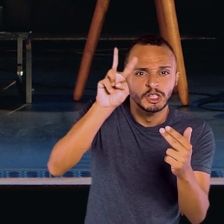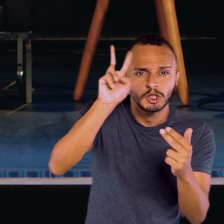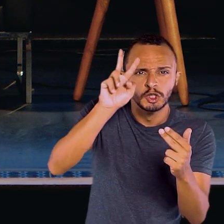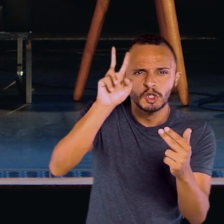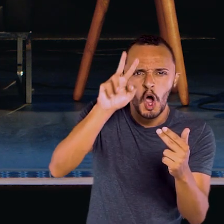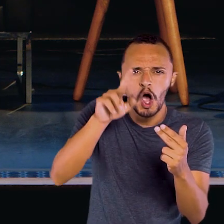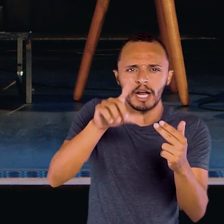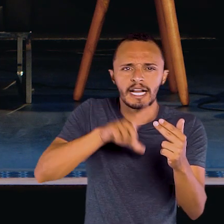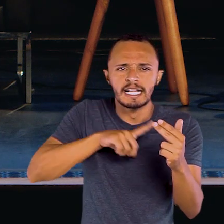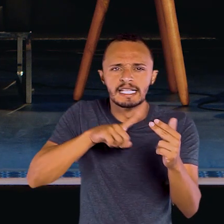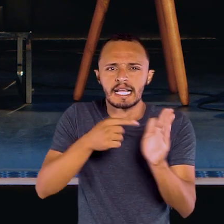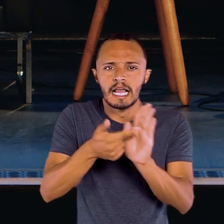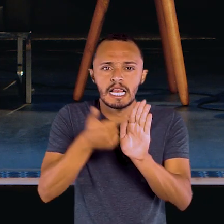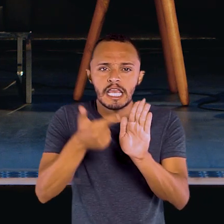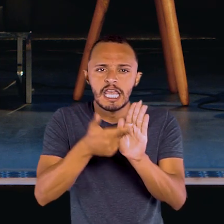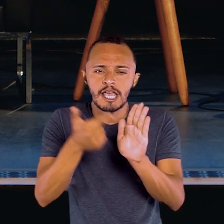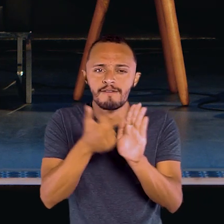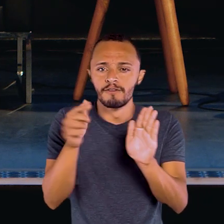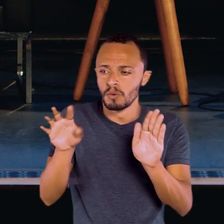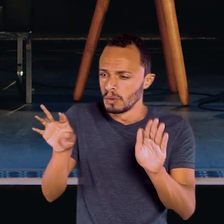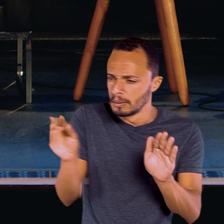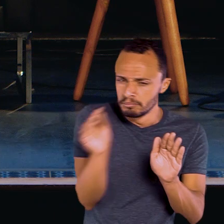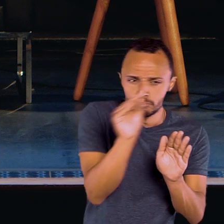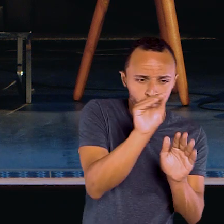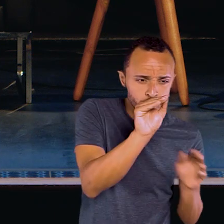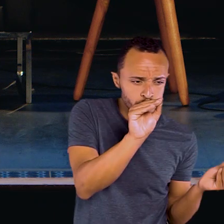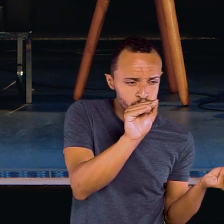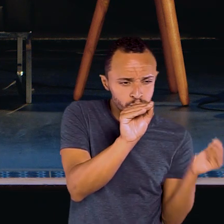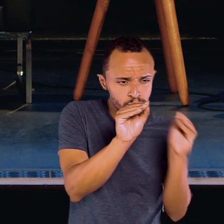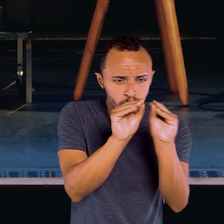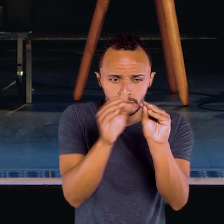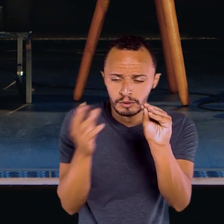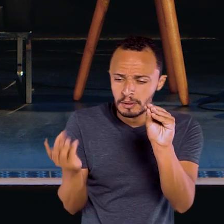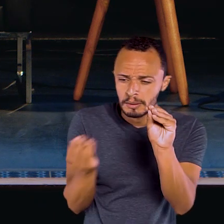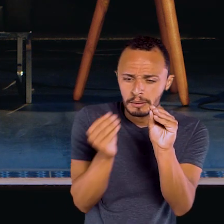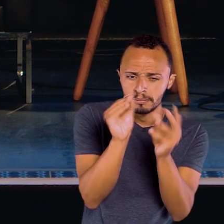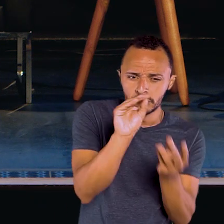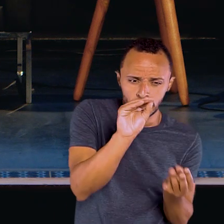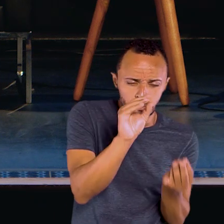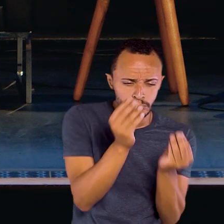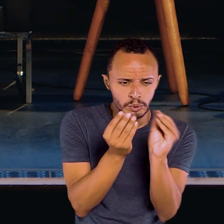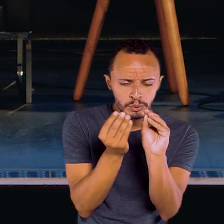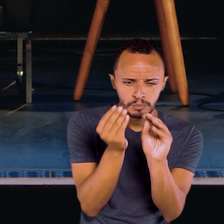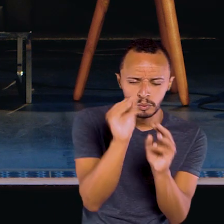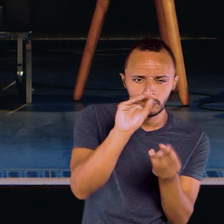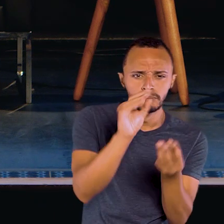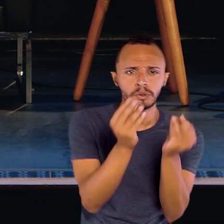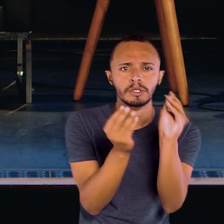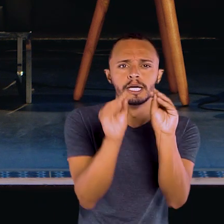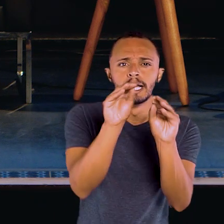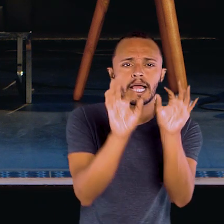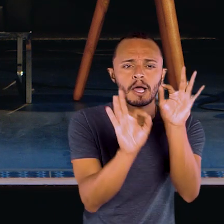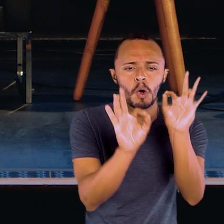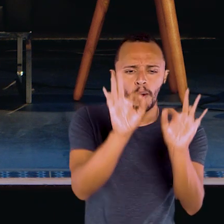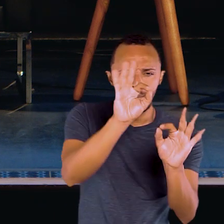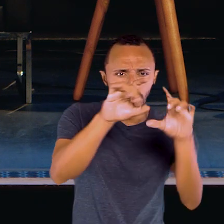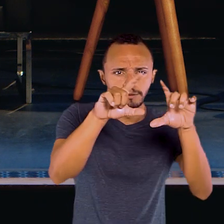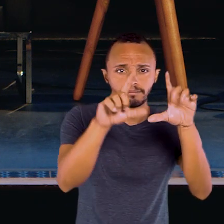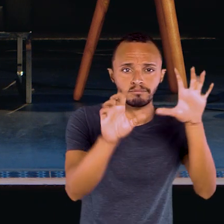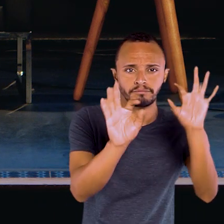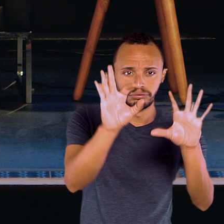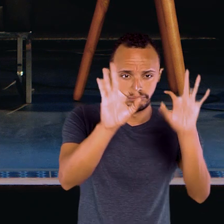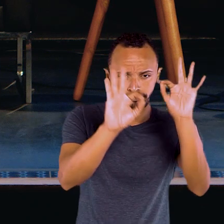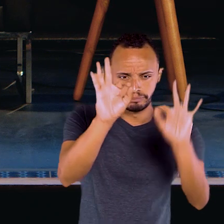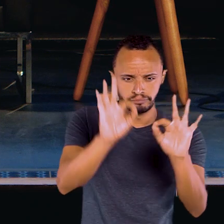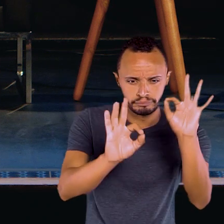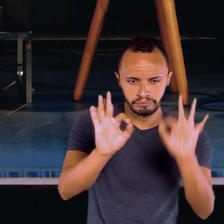coisas aí, né? Mas eu quis que fosse uma história bem enxuta e bem concisa, porque, primeiro, que eu queria também que